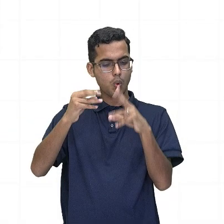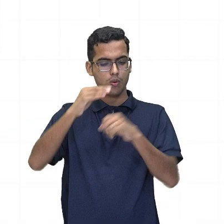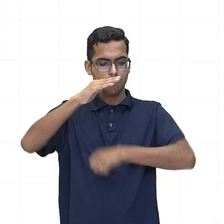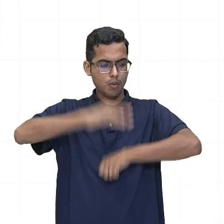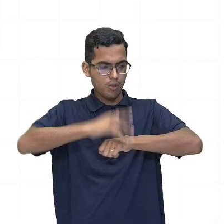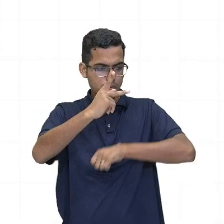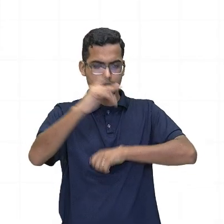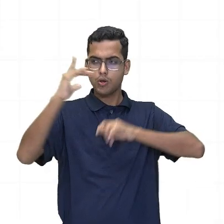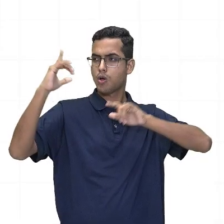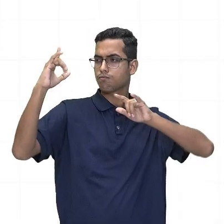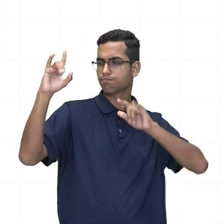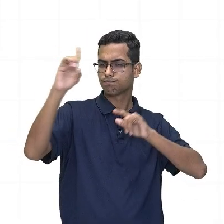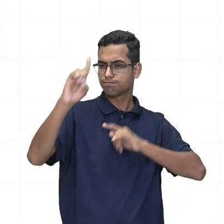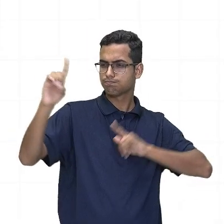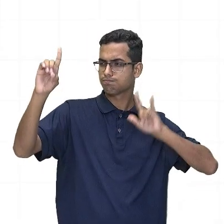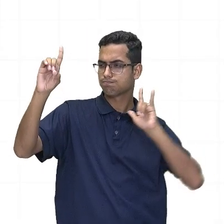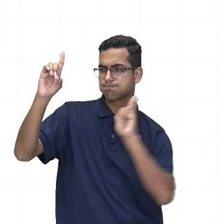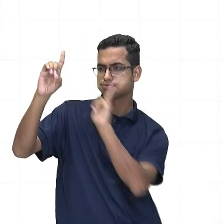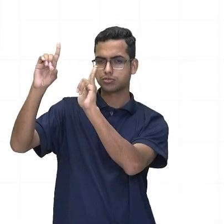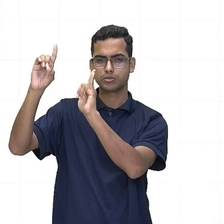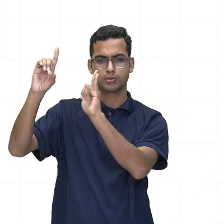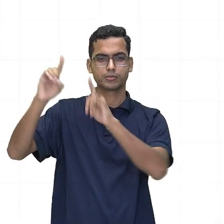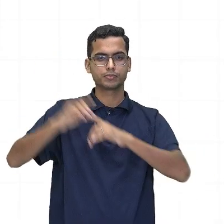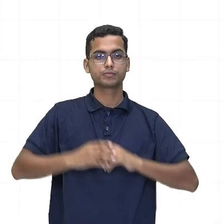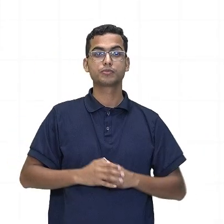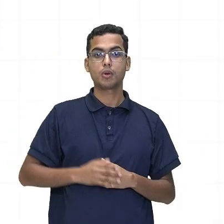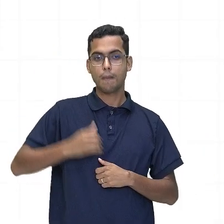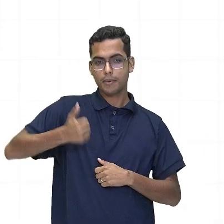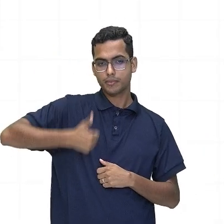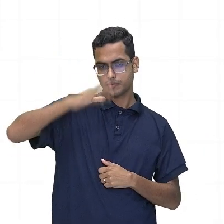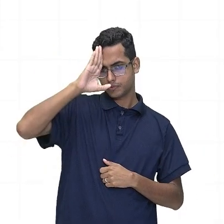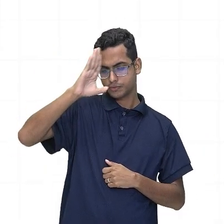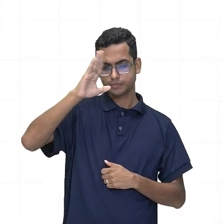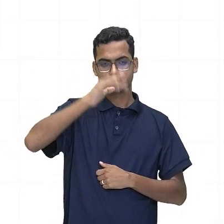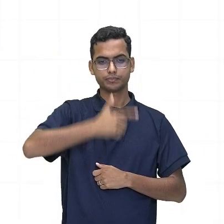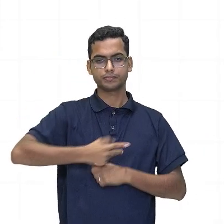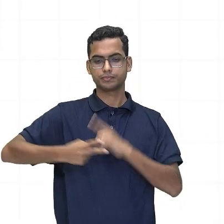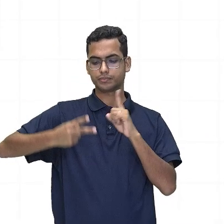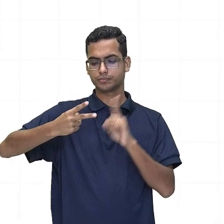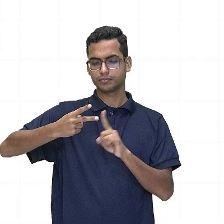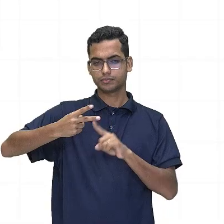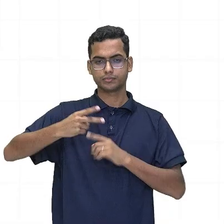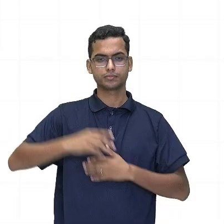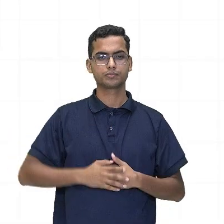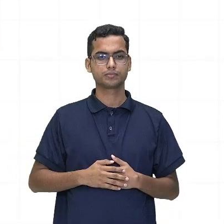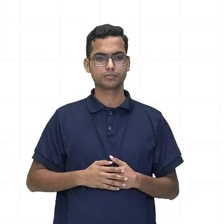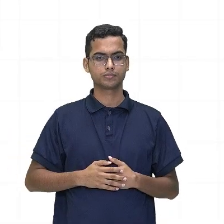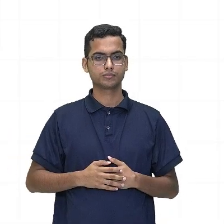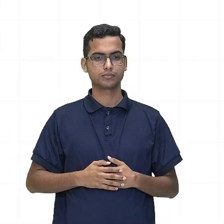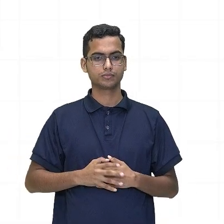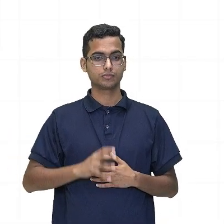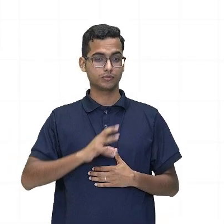é o primeiro e grande mandamento. O segundo é semelhante a este.